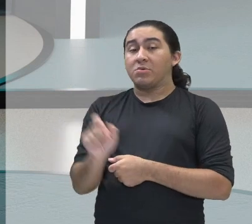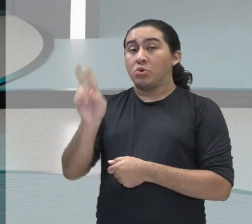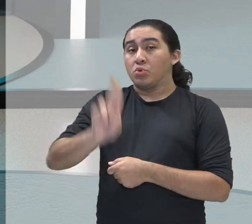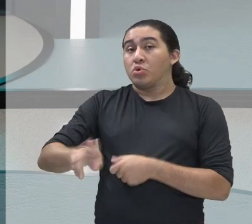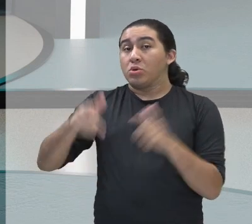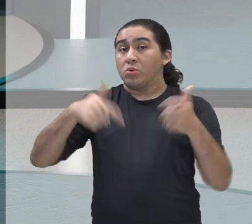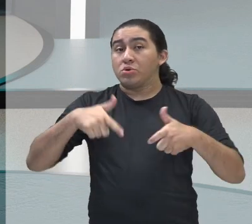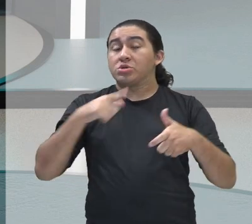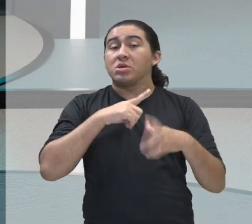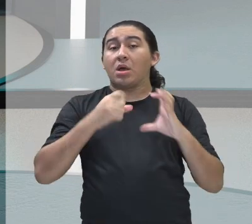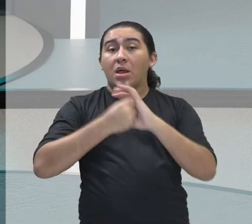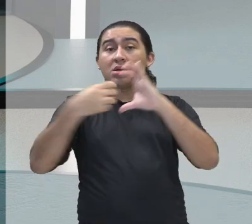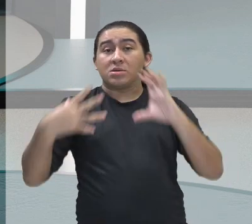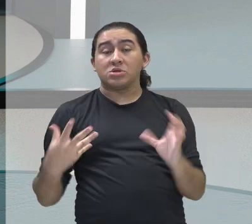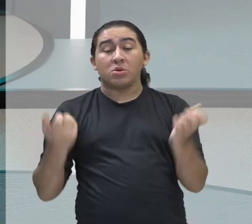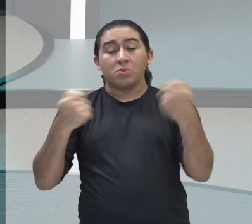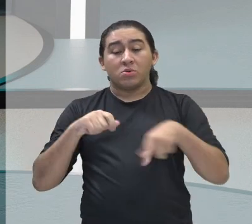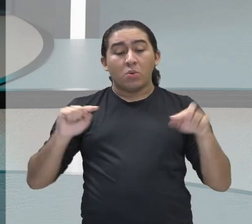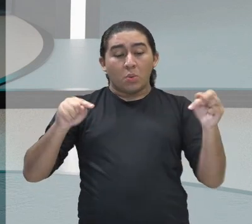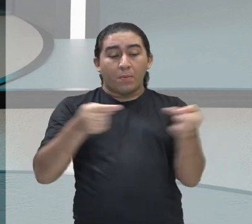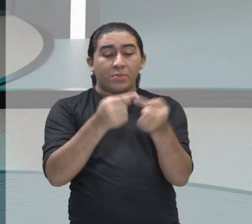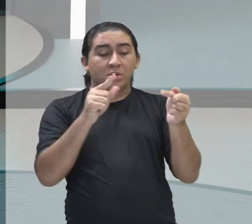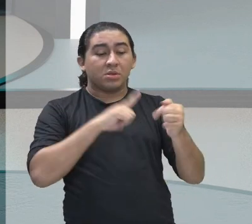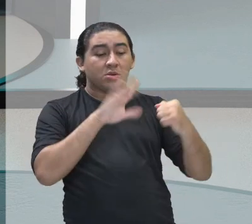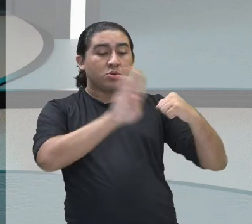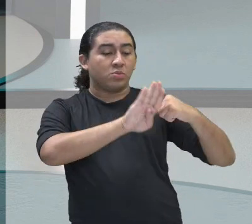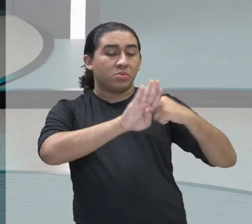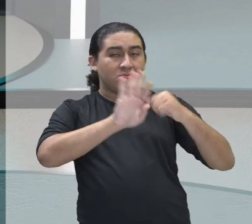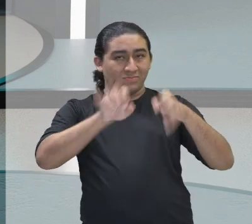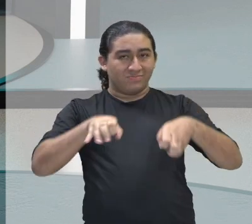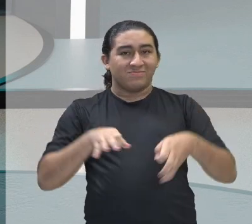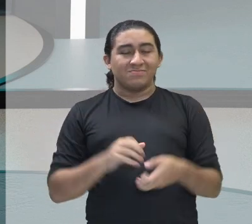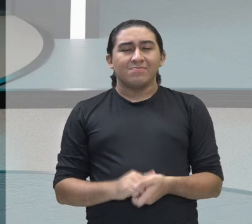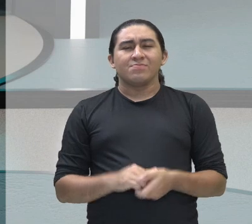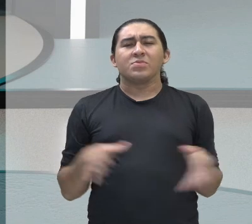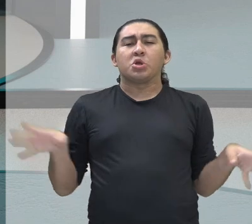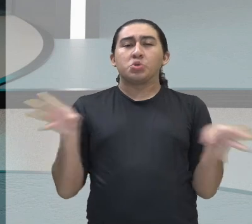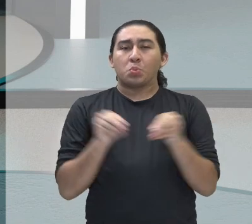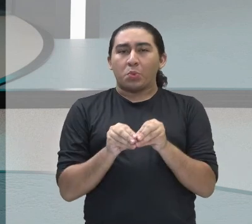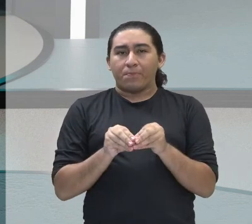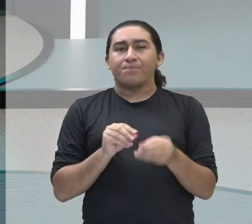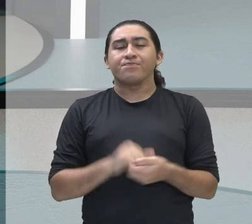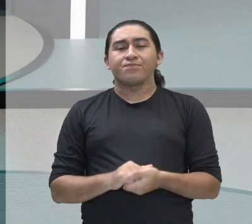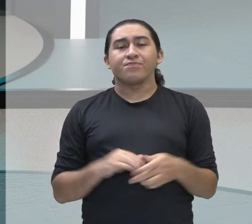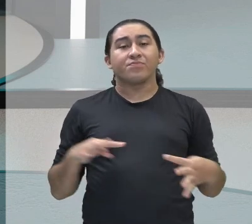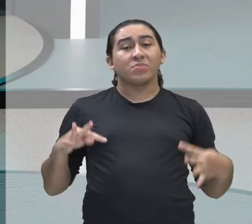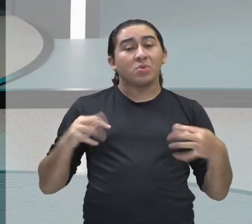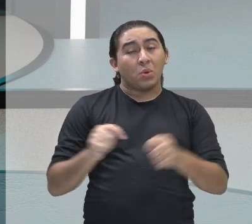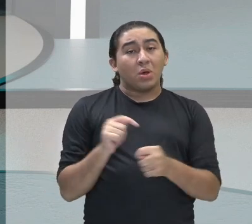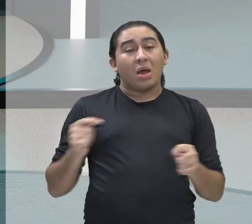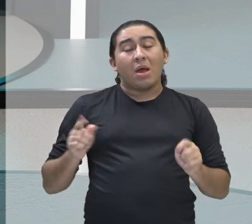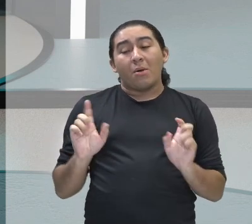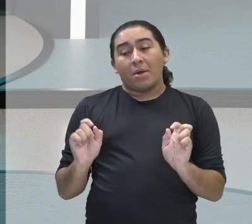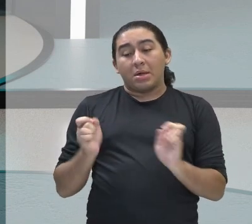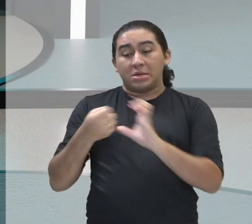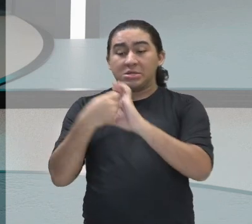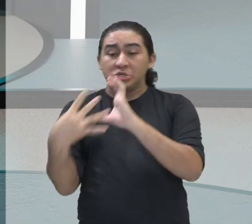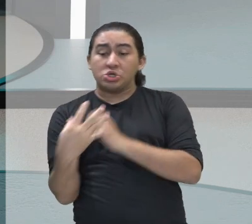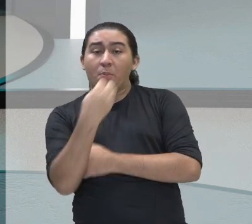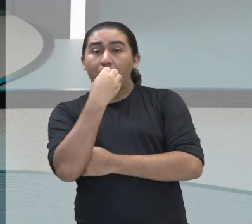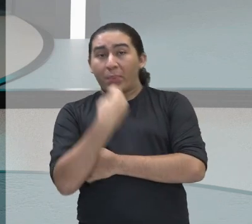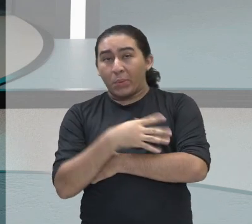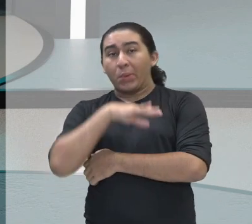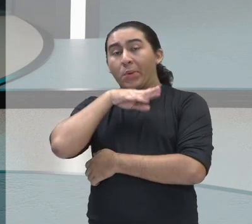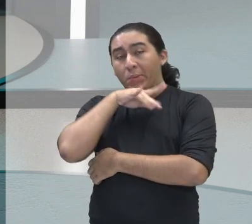dar características, qualidades a um substantivo. Em resumo, gente, todas as qualidades, sejam boas ou